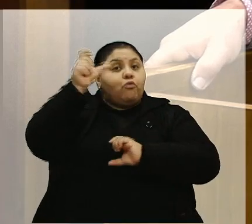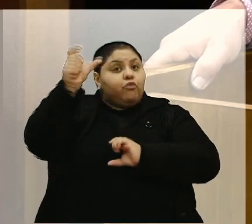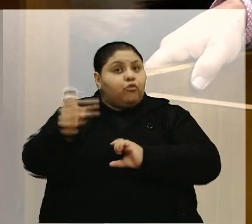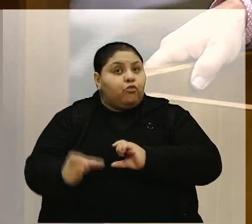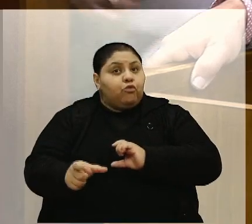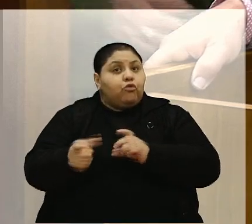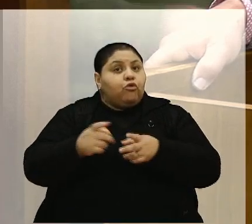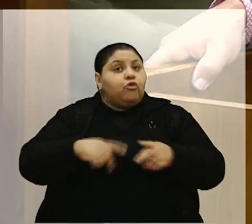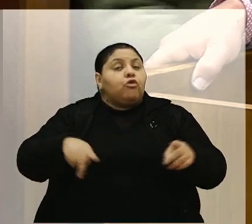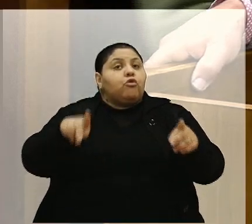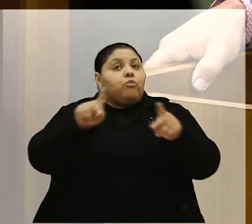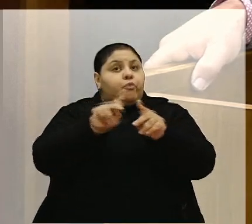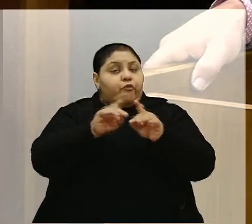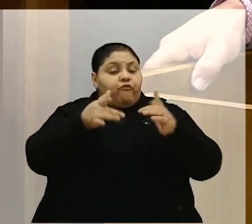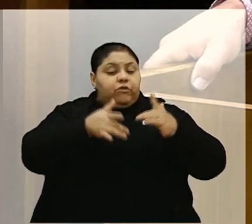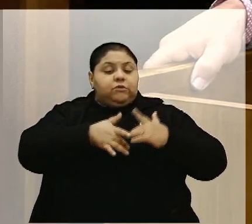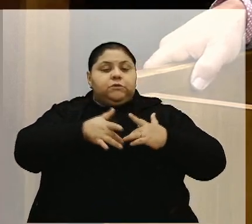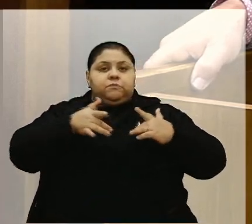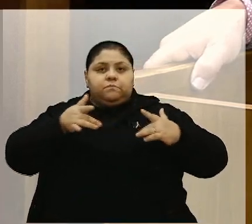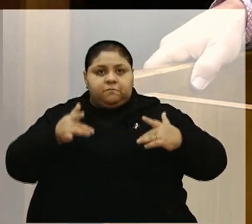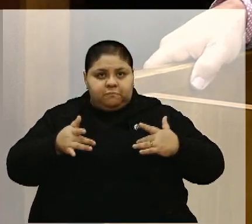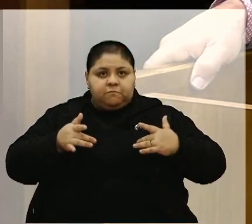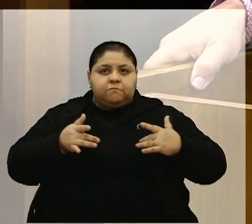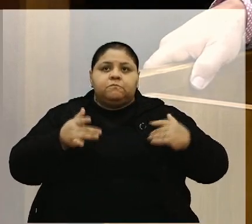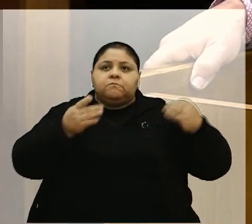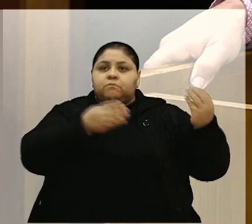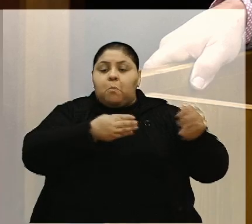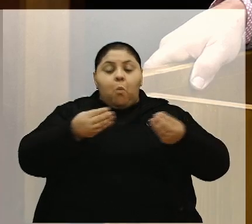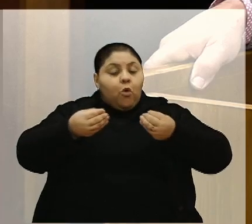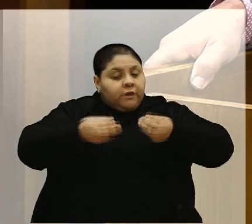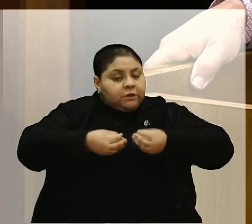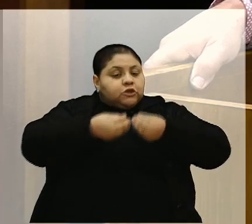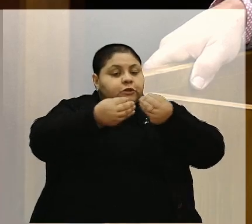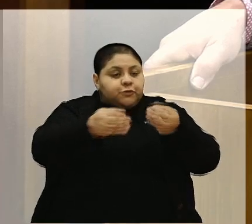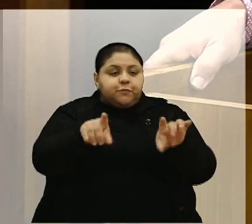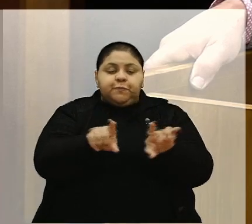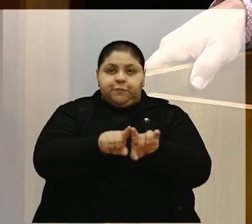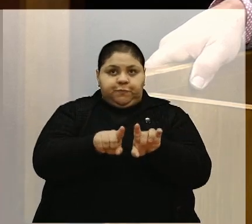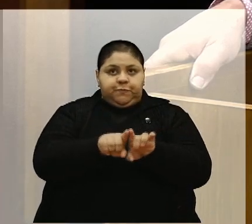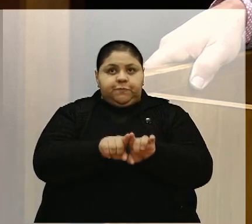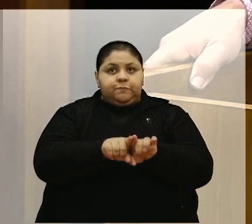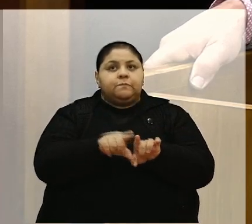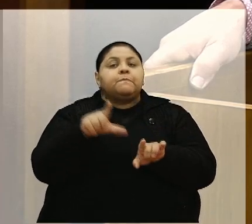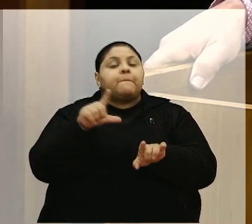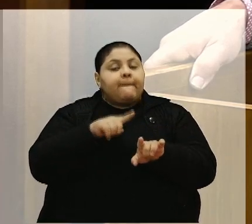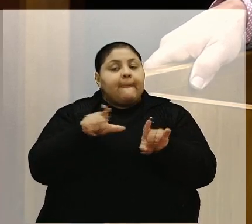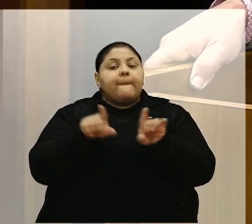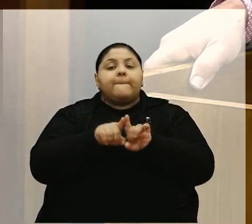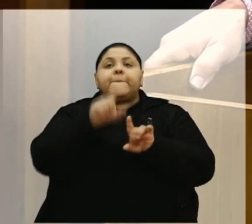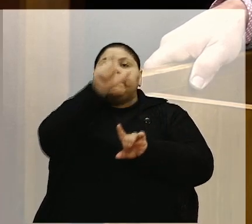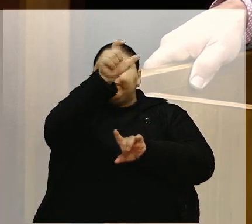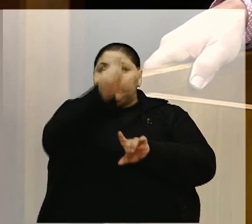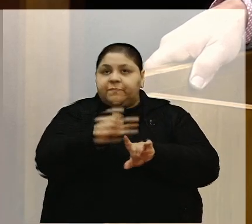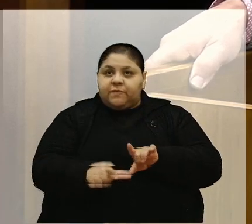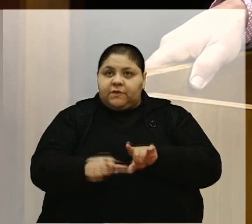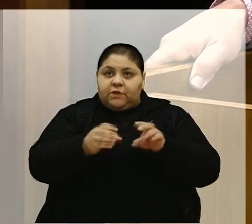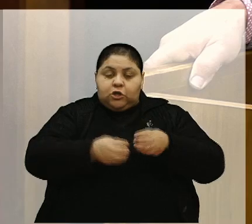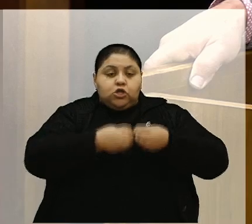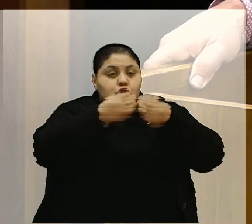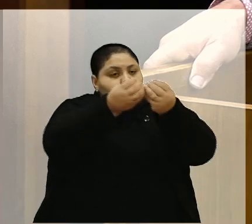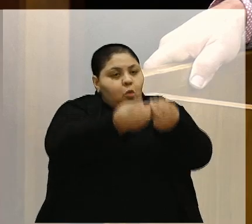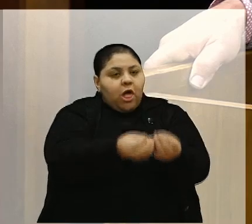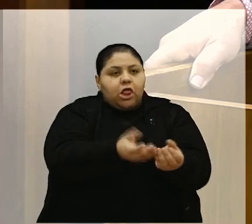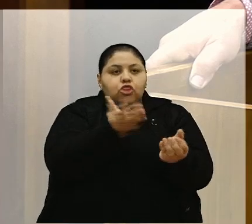povo é muito solidário, muitas doações. Tem também gente doando cesta